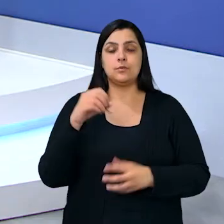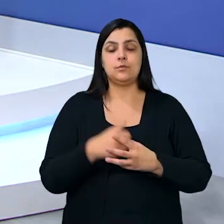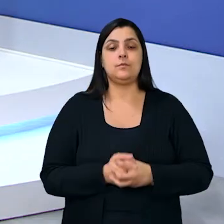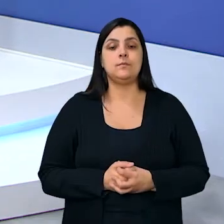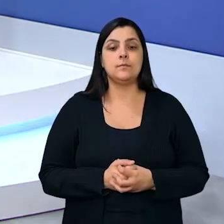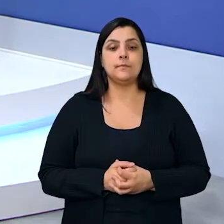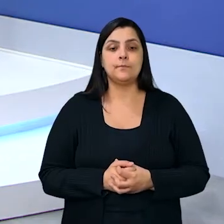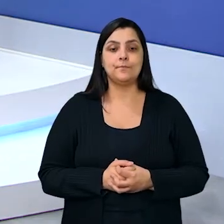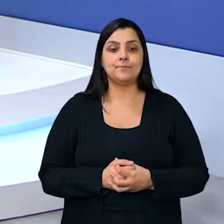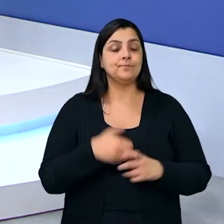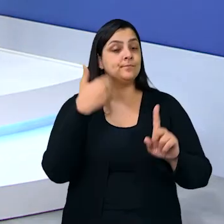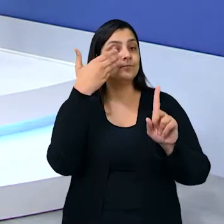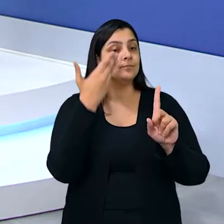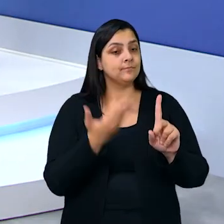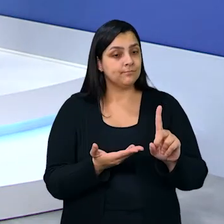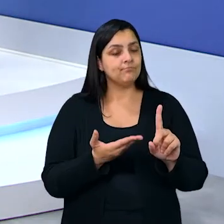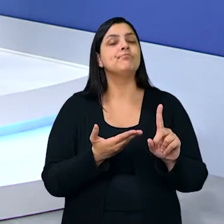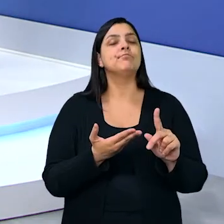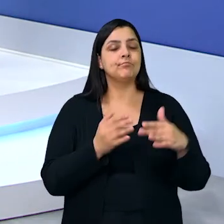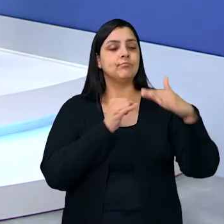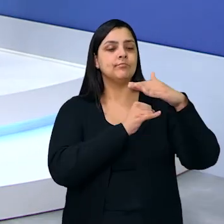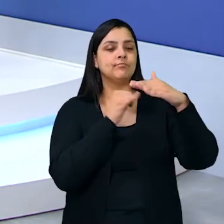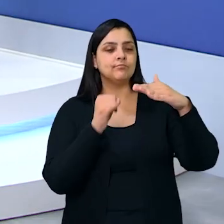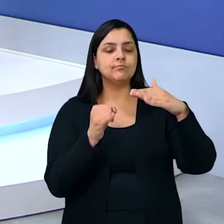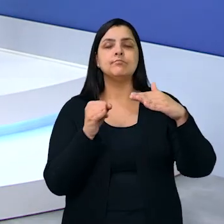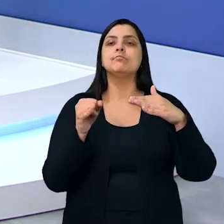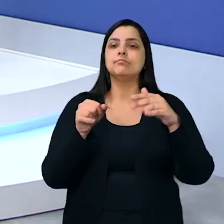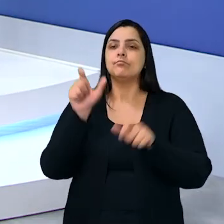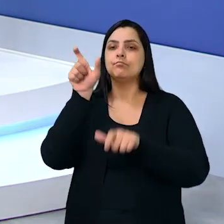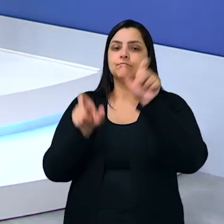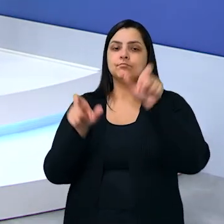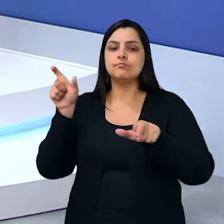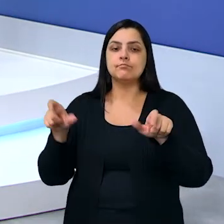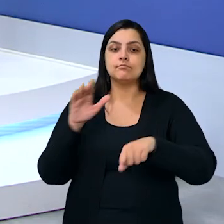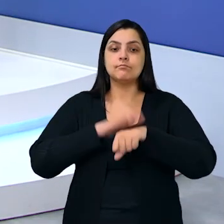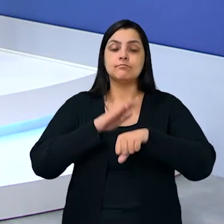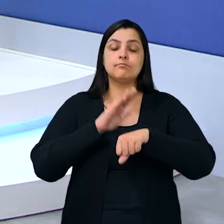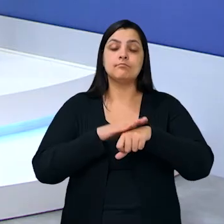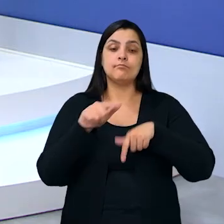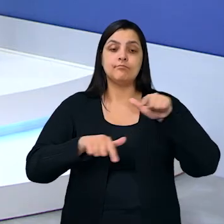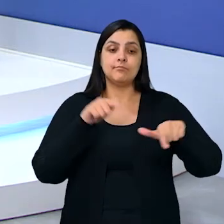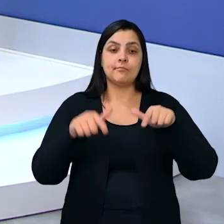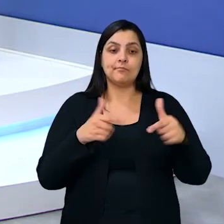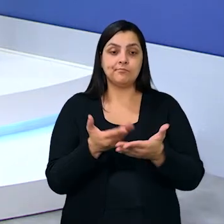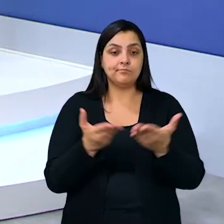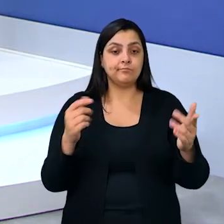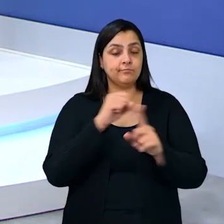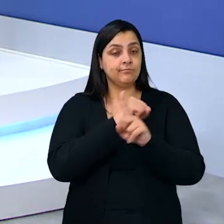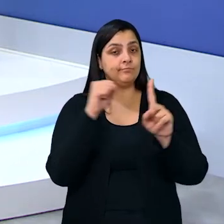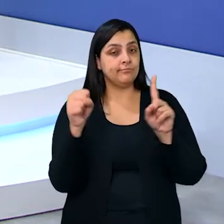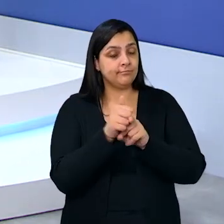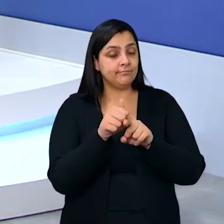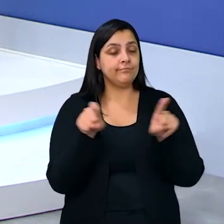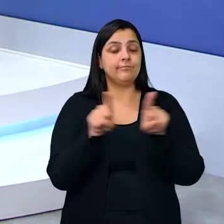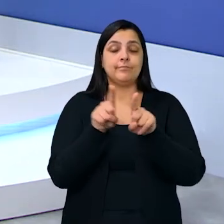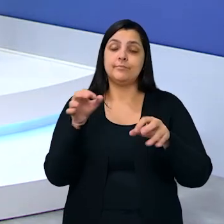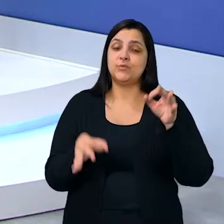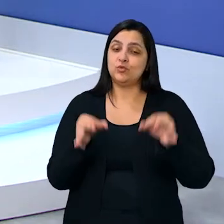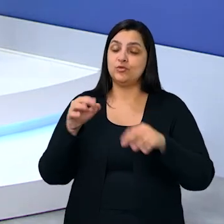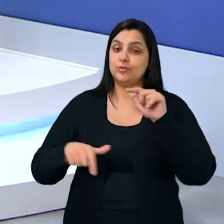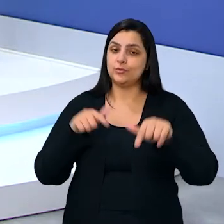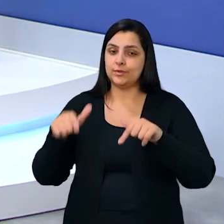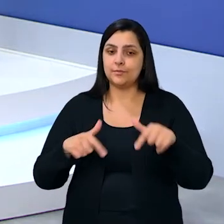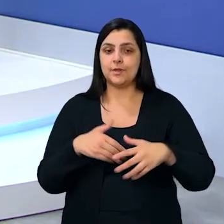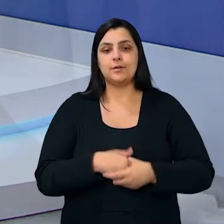de 2025. Uma homenagem a instituições e personalidades que se destacam pelos serviços prestados à sociedade e à